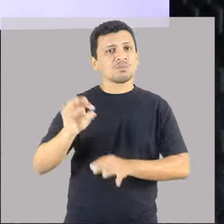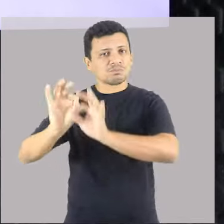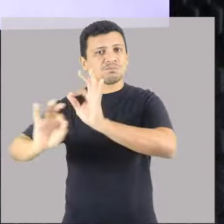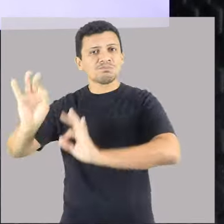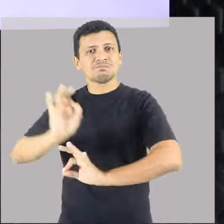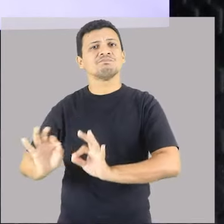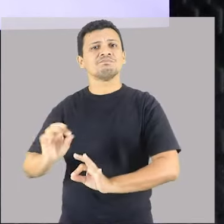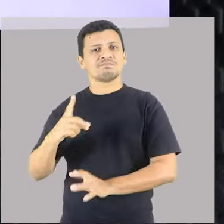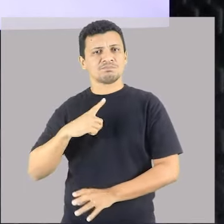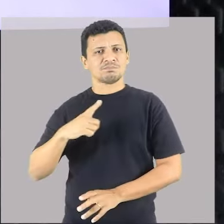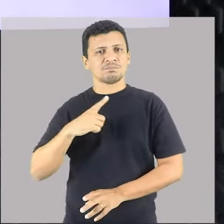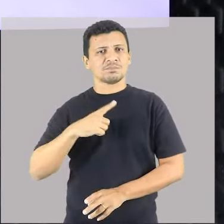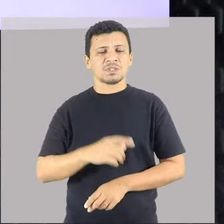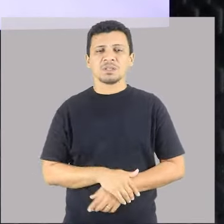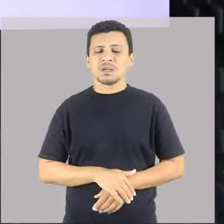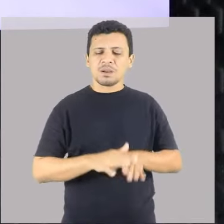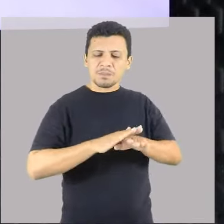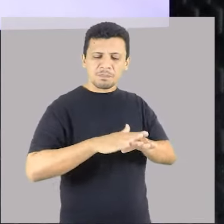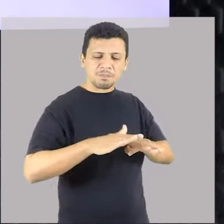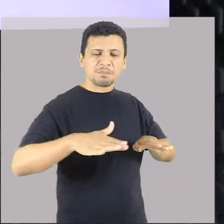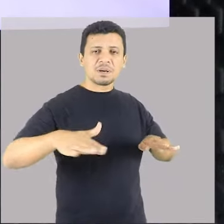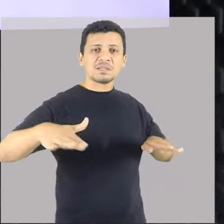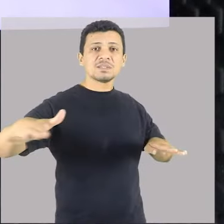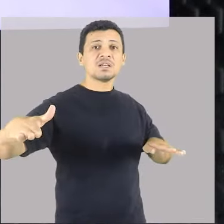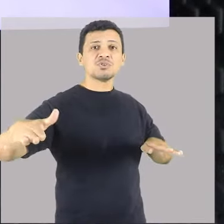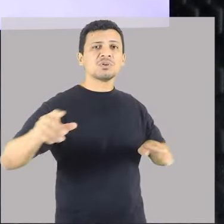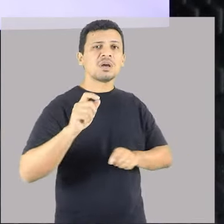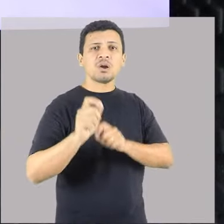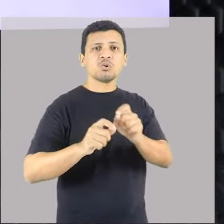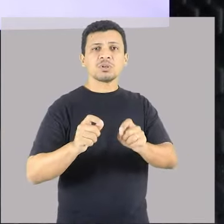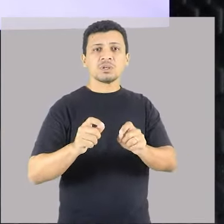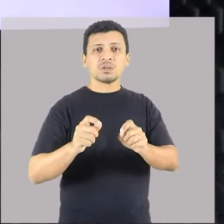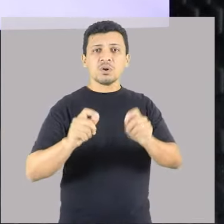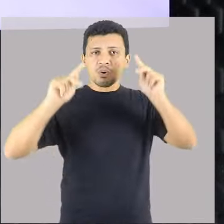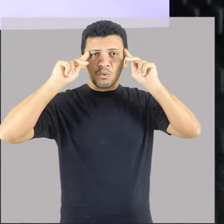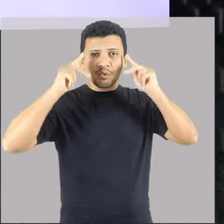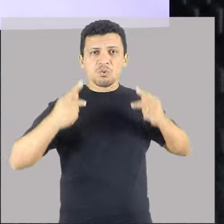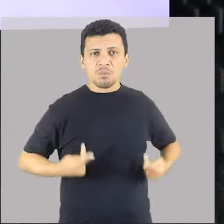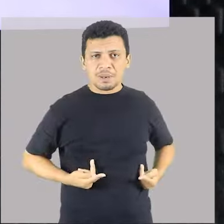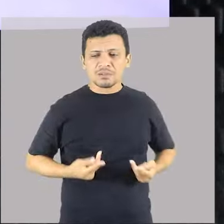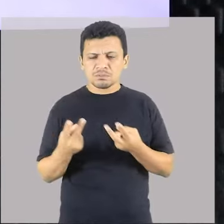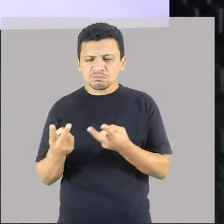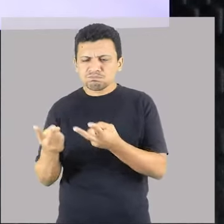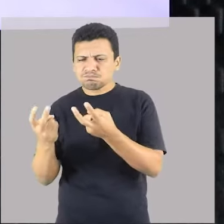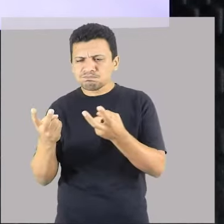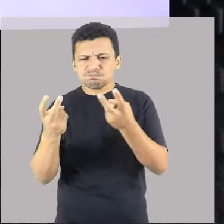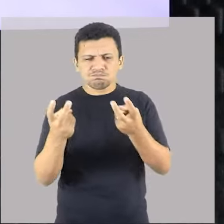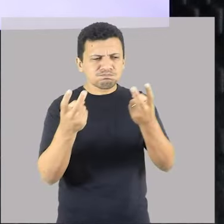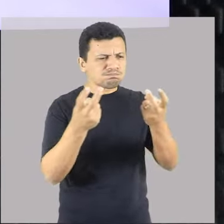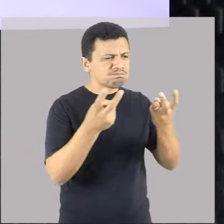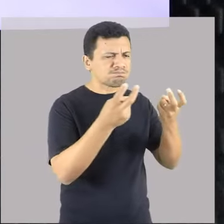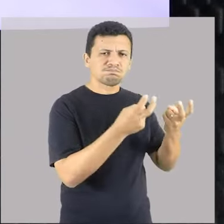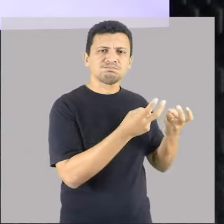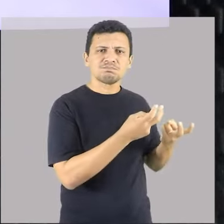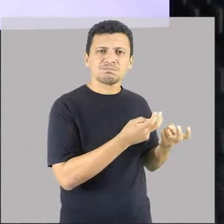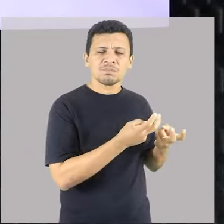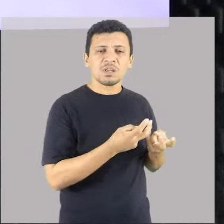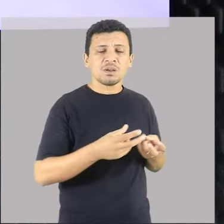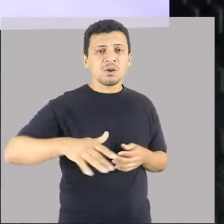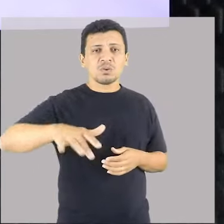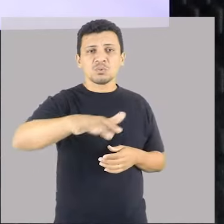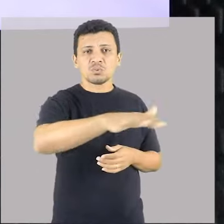entender a paisagem gente como aquilo que nós seres humanos conseguimos perceber do espaço em